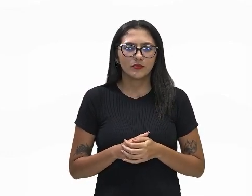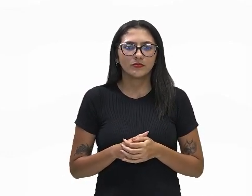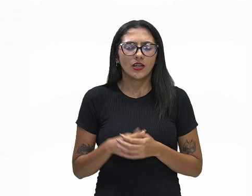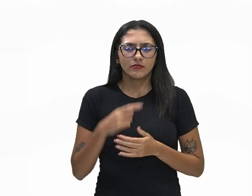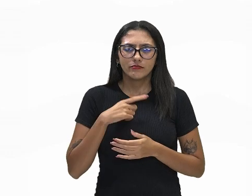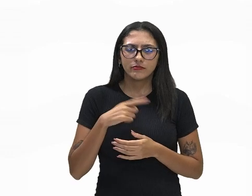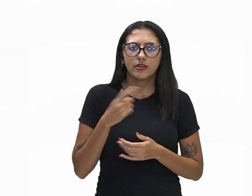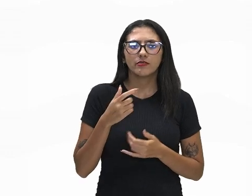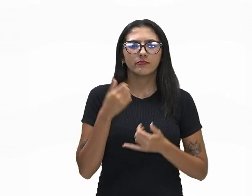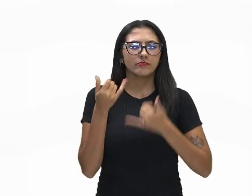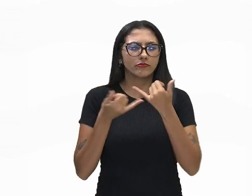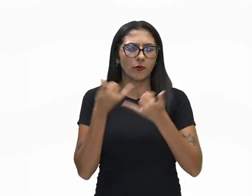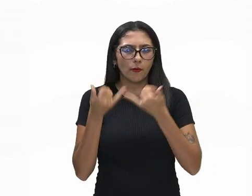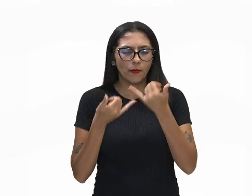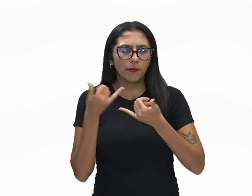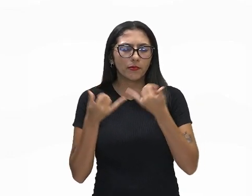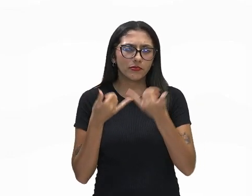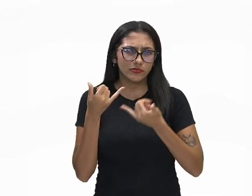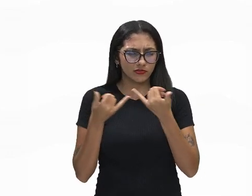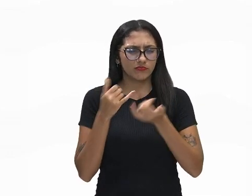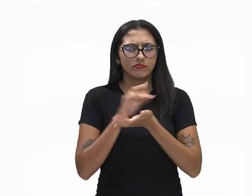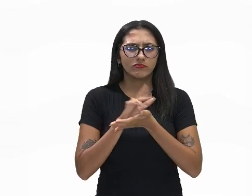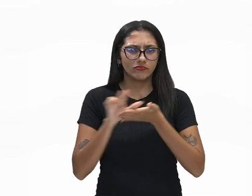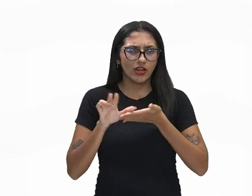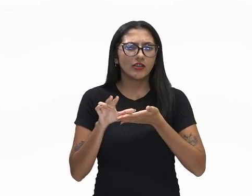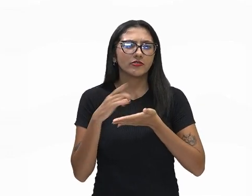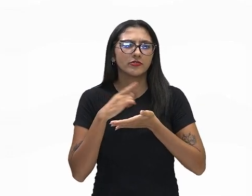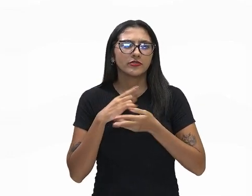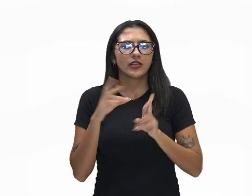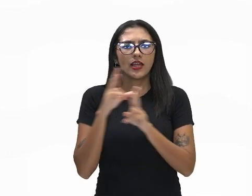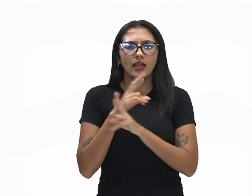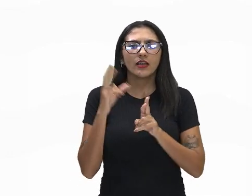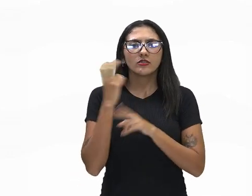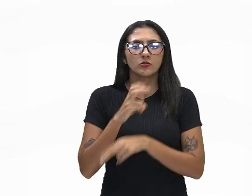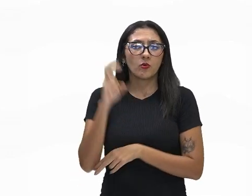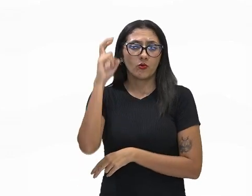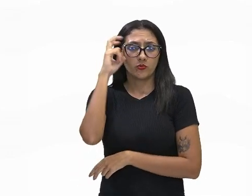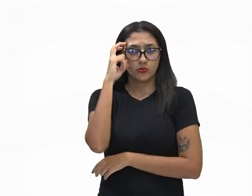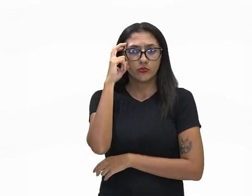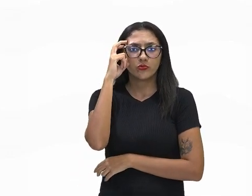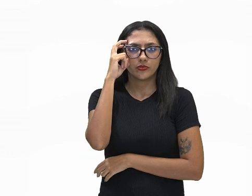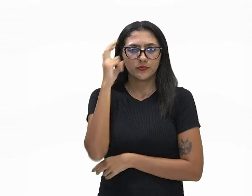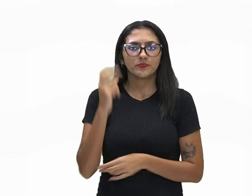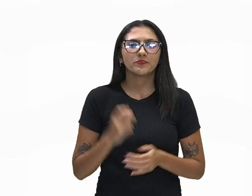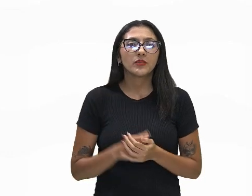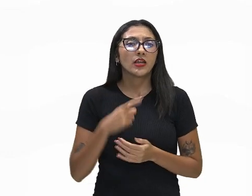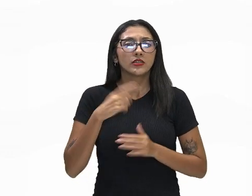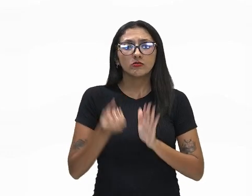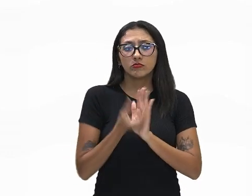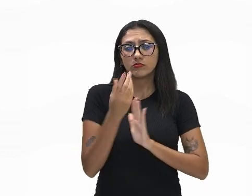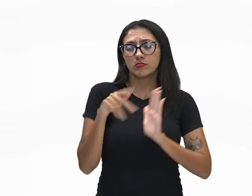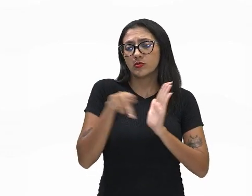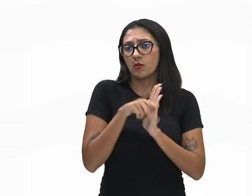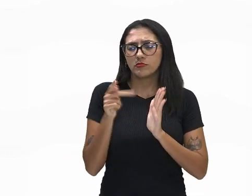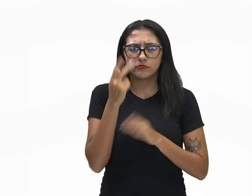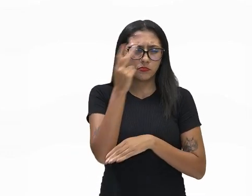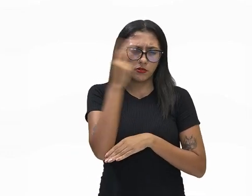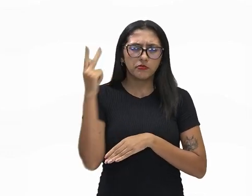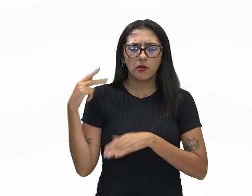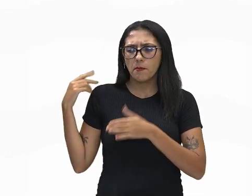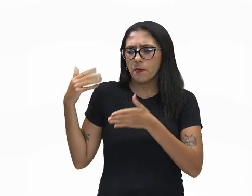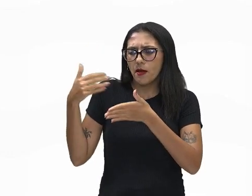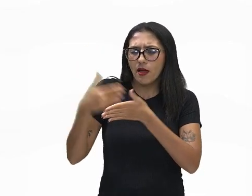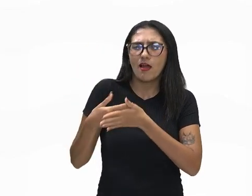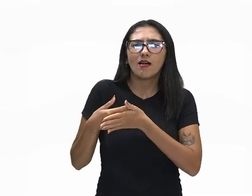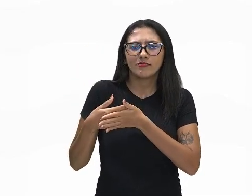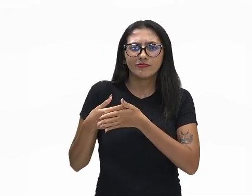jogos ou brincadeiras que fazem parte da cultura e são criados aí pelas pessoas ao longo do tempo,